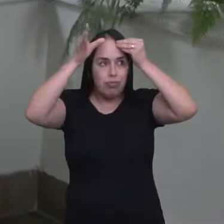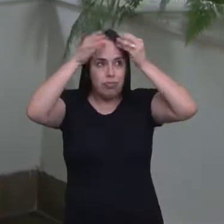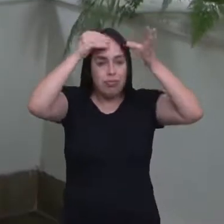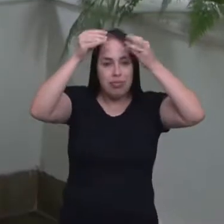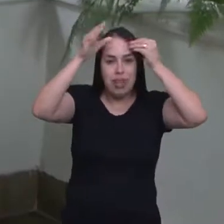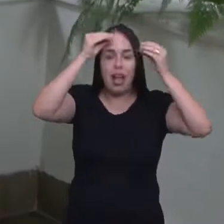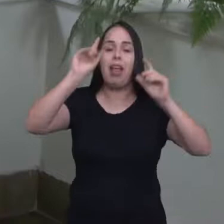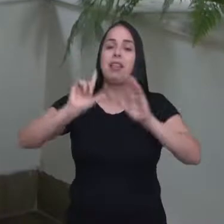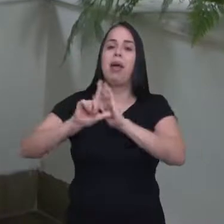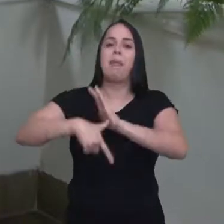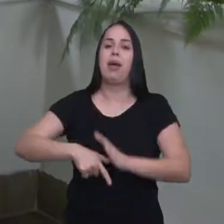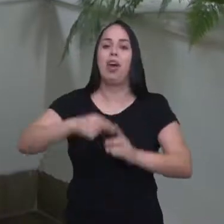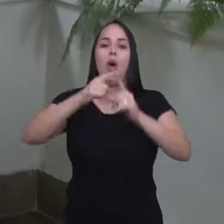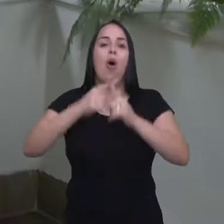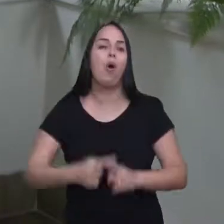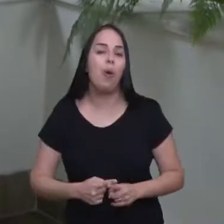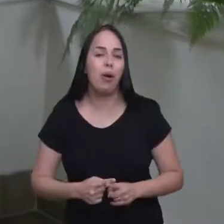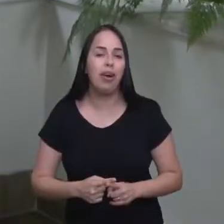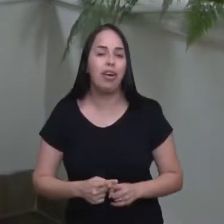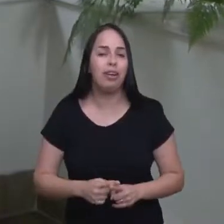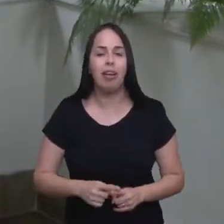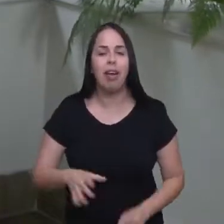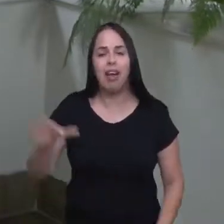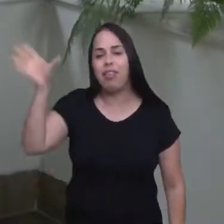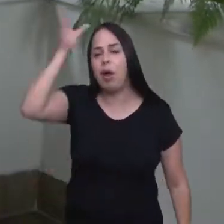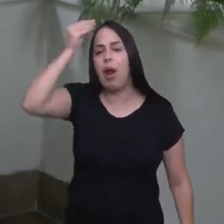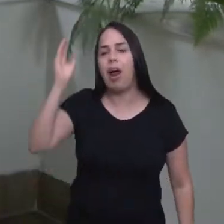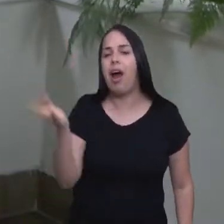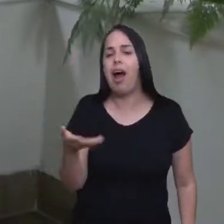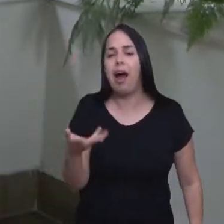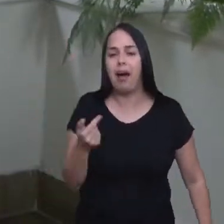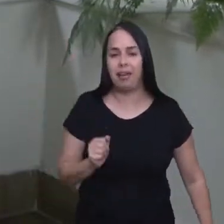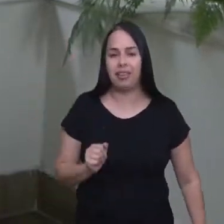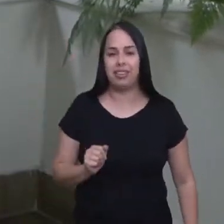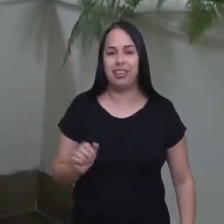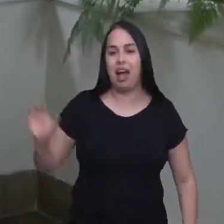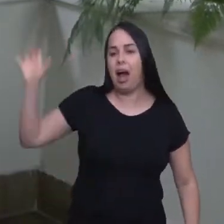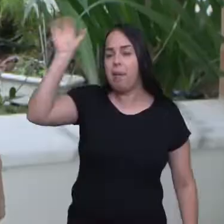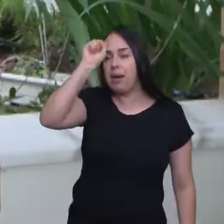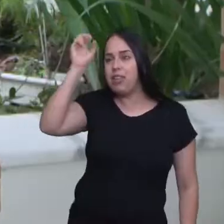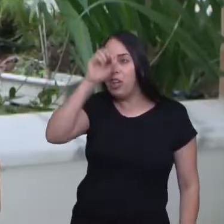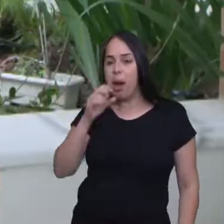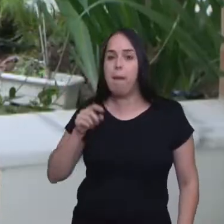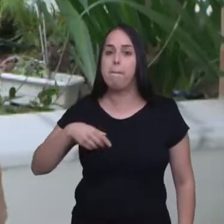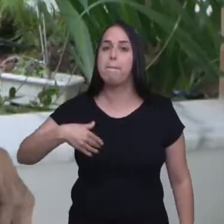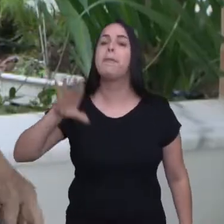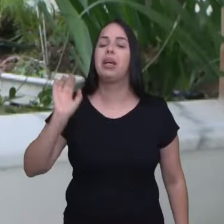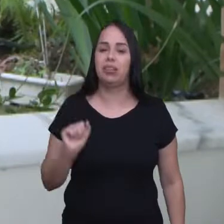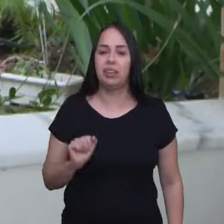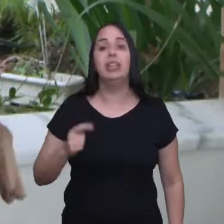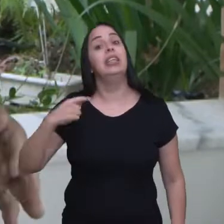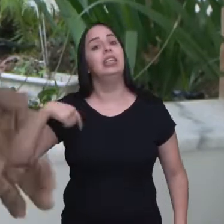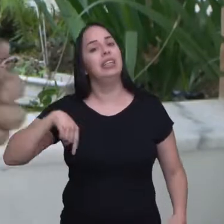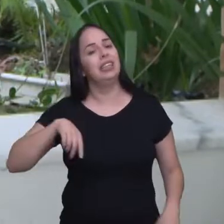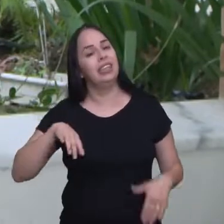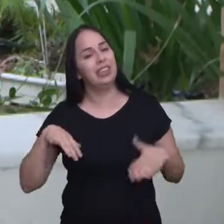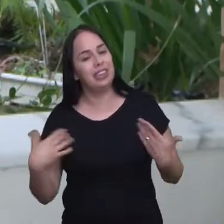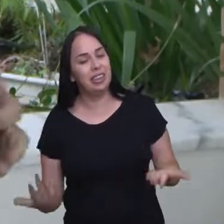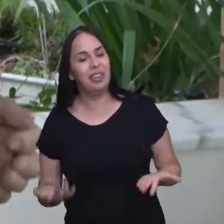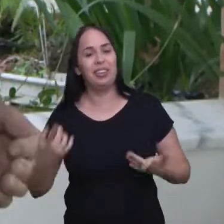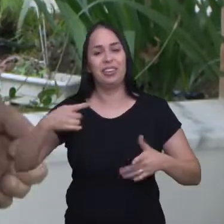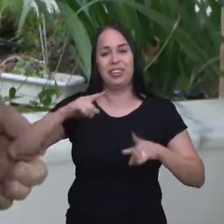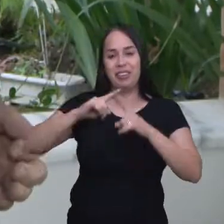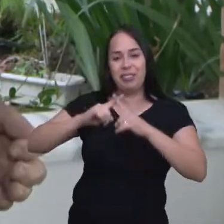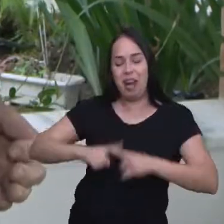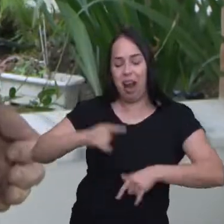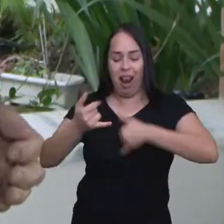quem decorava mais depressa, quem aprendia melhor, não é? E a gente fazia aquelas batalhas,